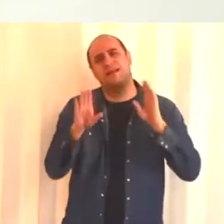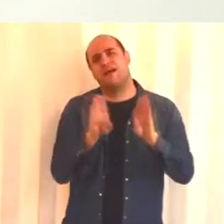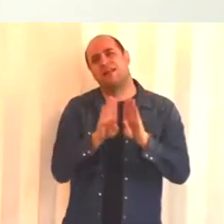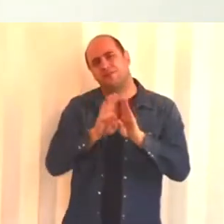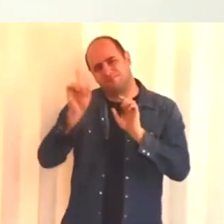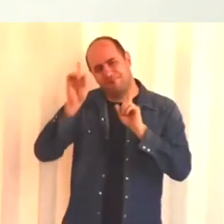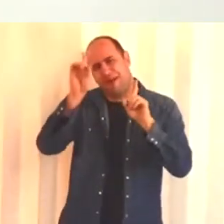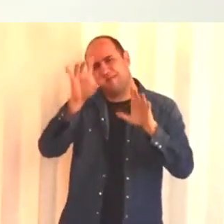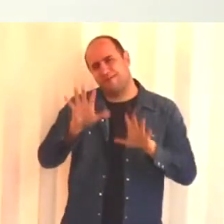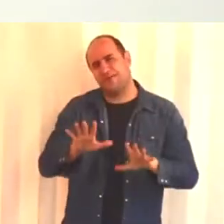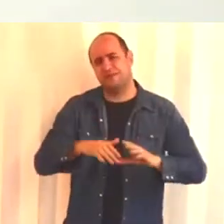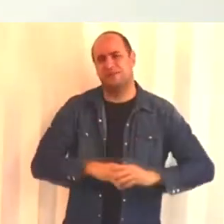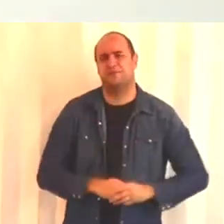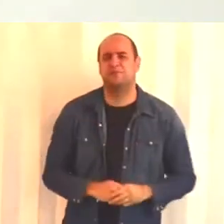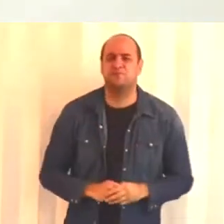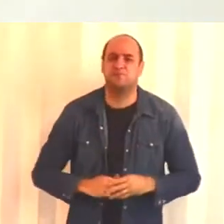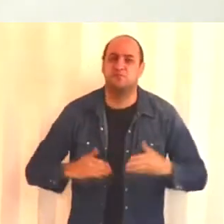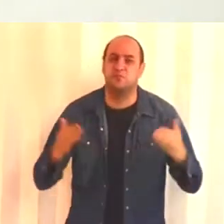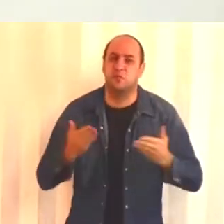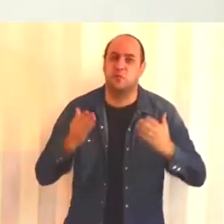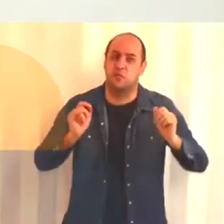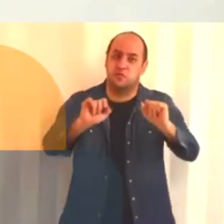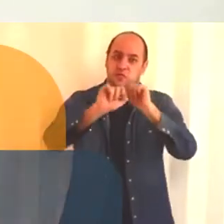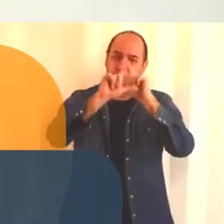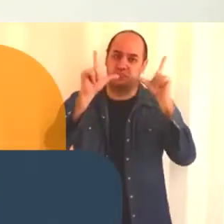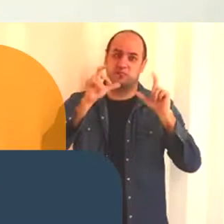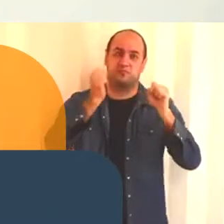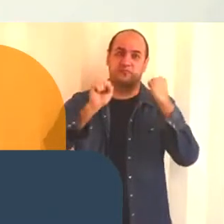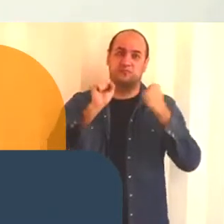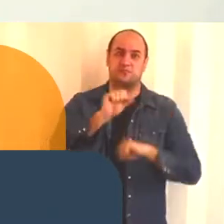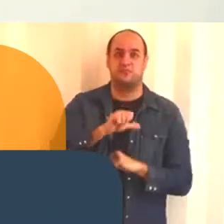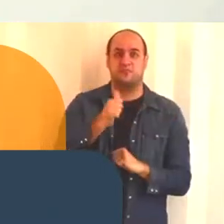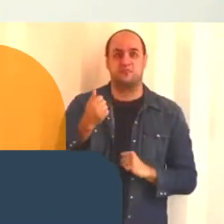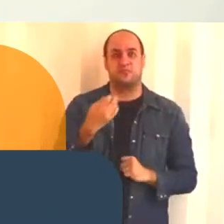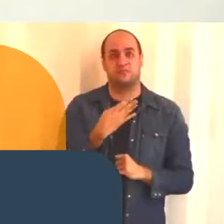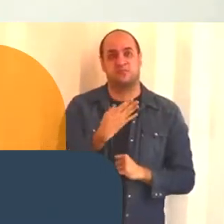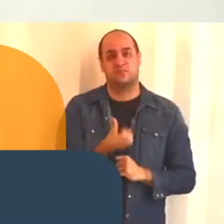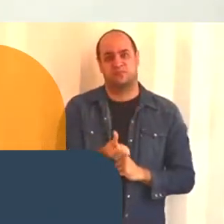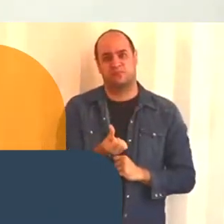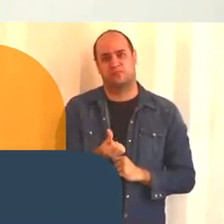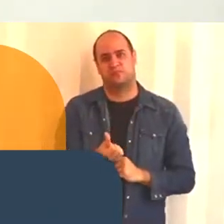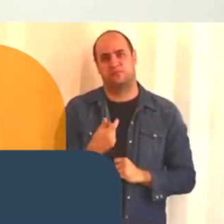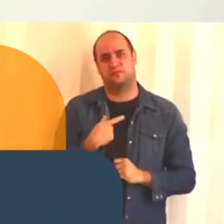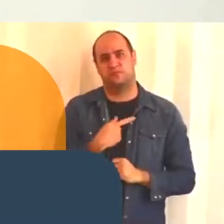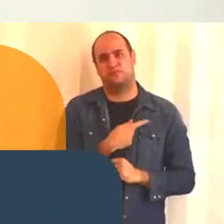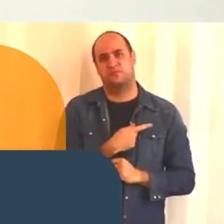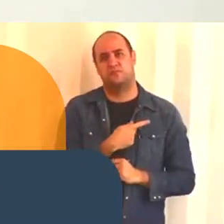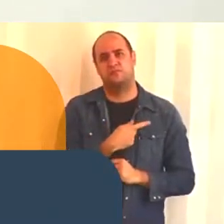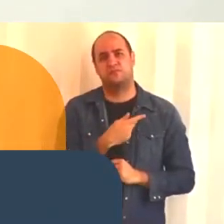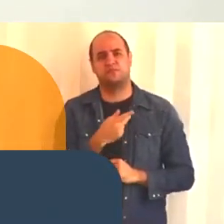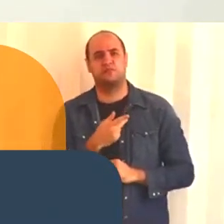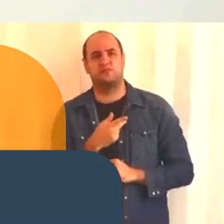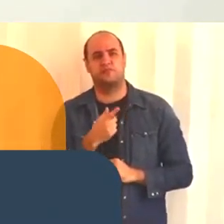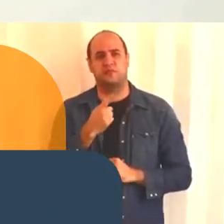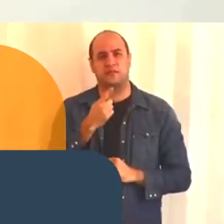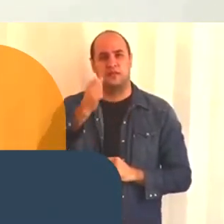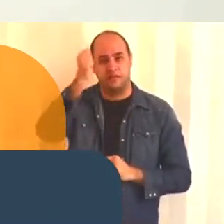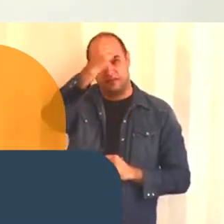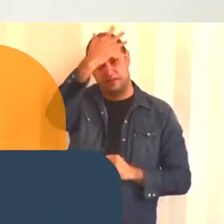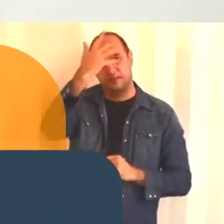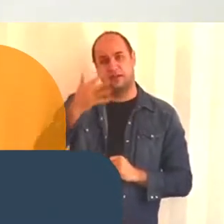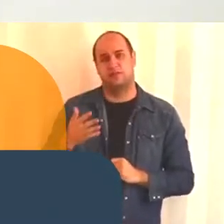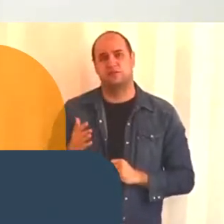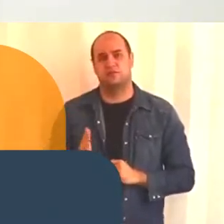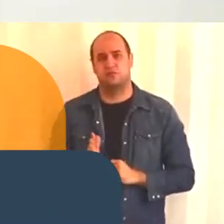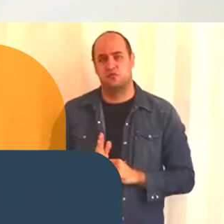nós vamos nesta manhã meditar no Salmo 146. Reverendo Sérgio Lima, se estivesse conosco nesta manhã, já